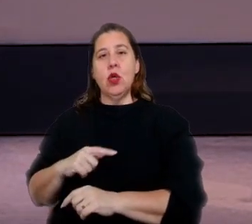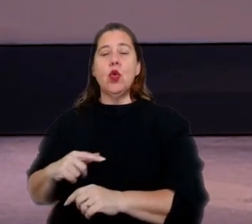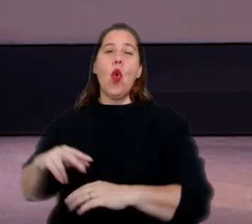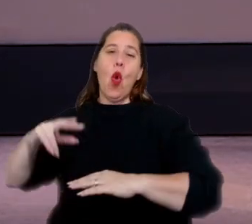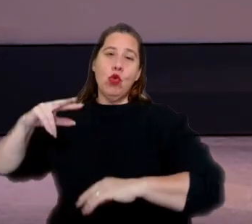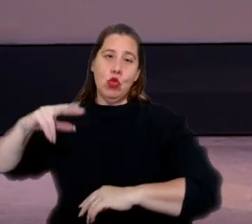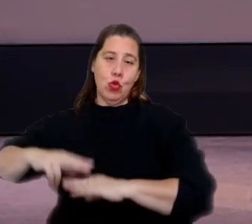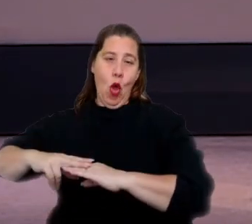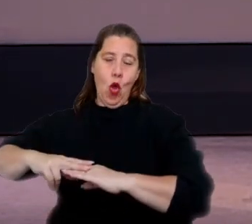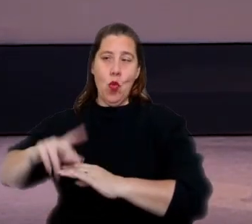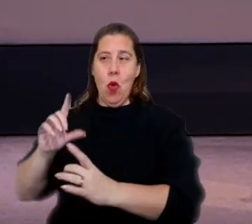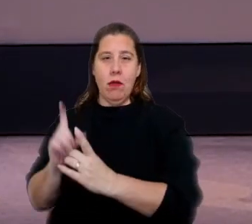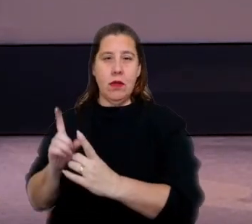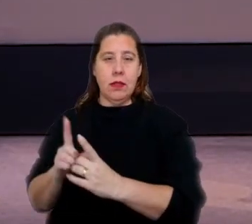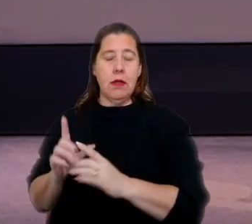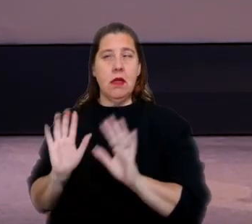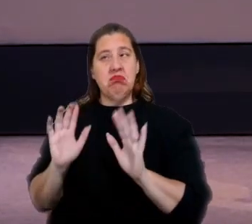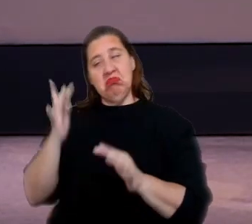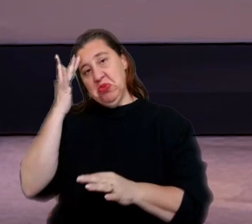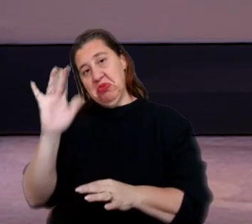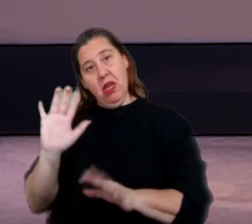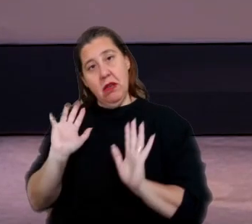aqui, dá para viajar muito. Bom,